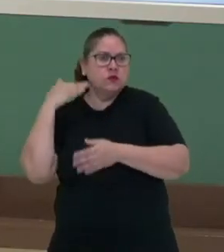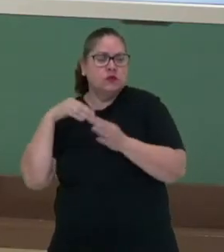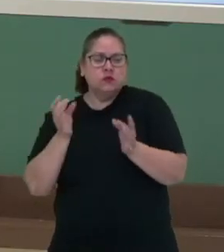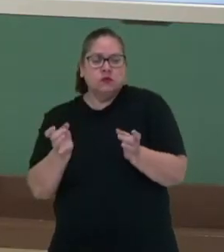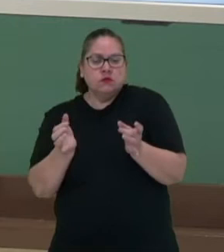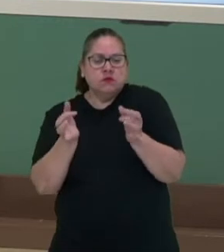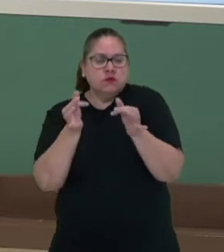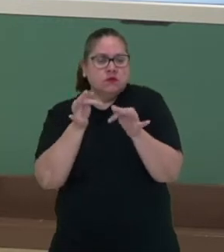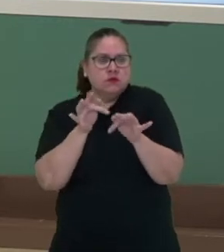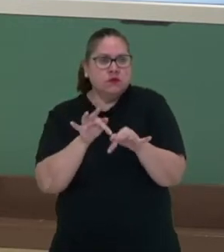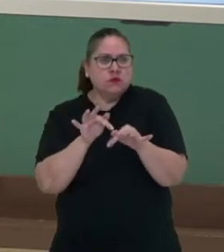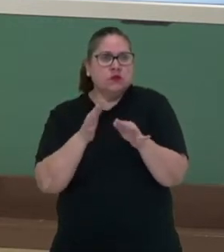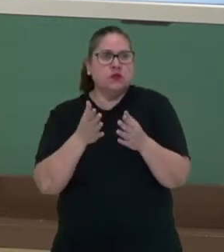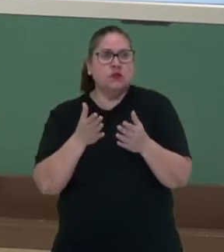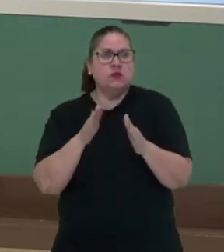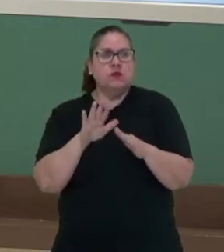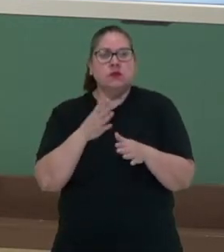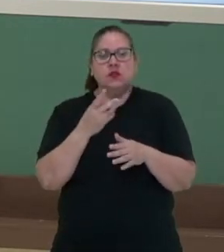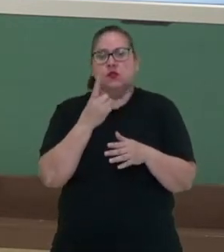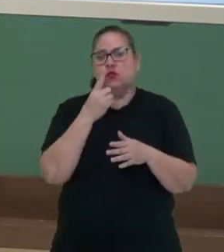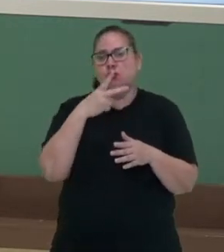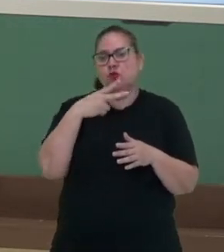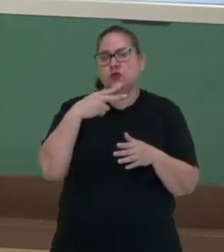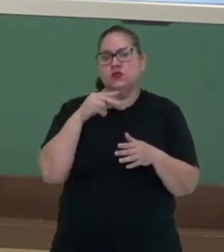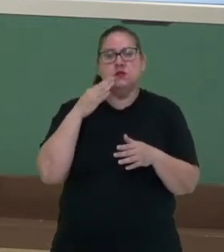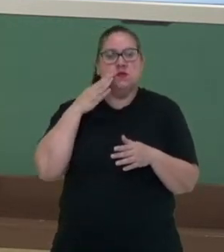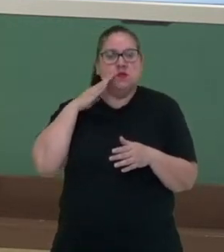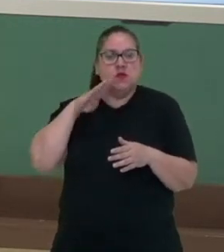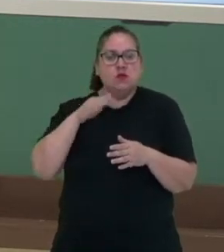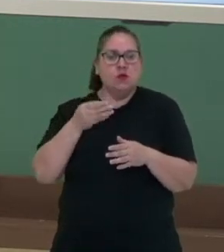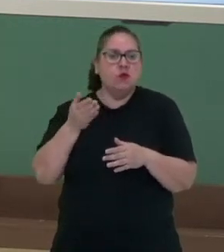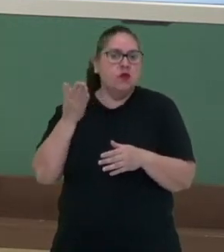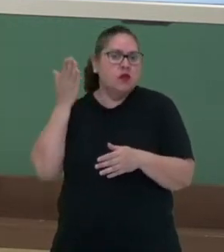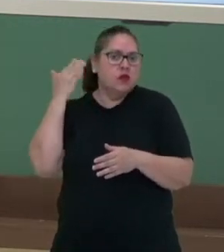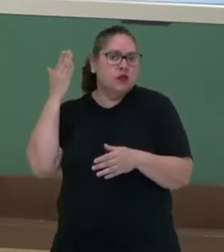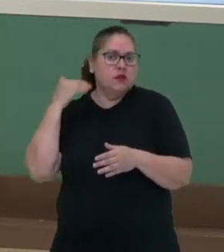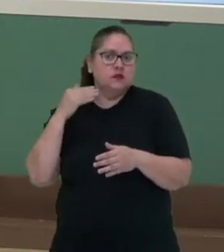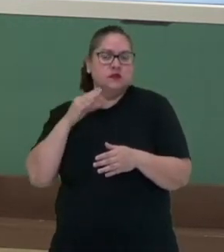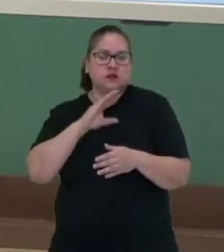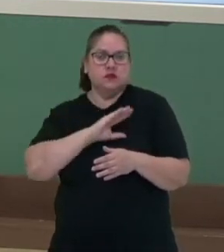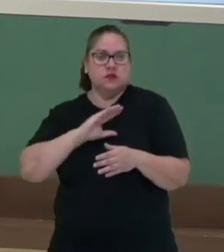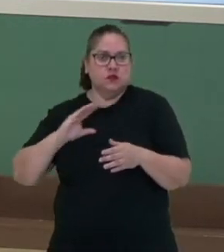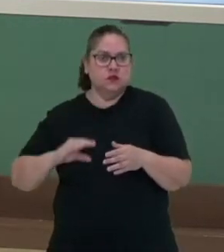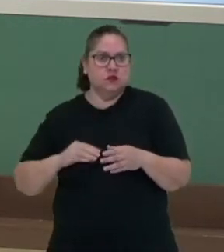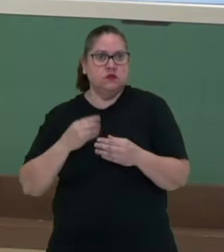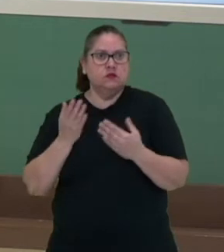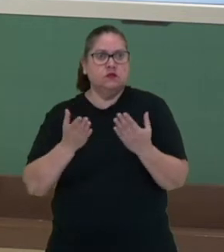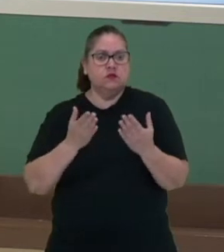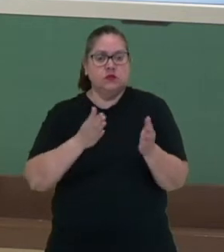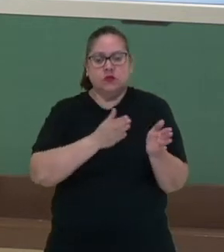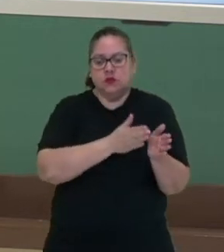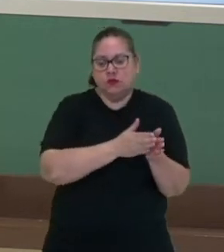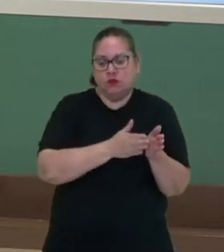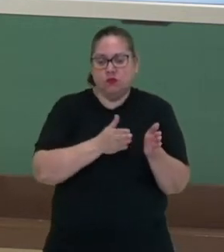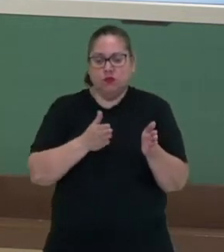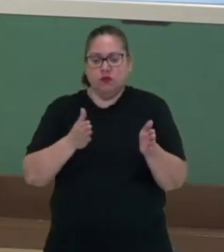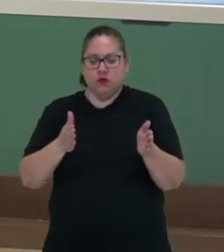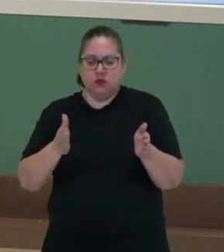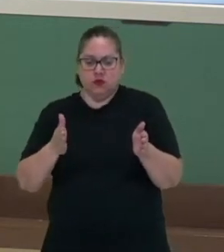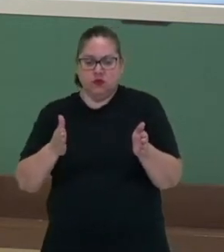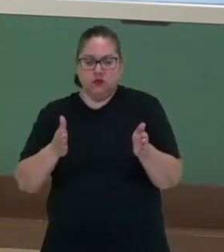termina aproximadamente por volta do ano 12.000 antes de Cristo, né? Então, é um período, né,